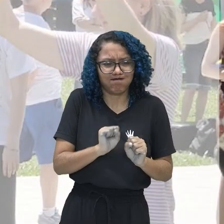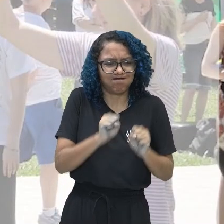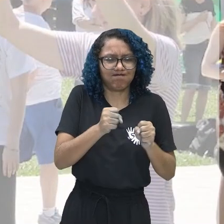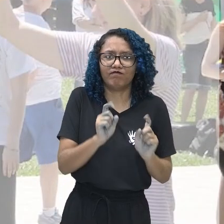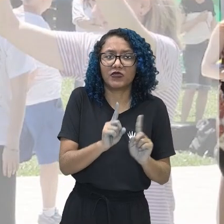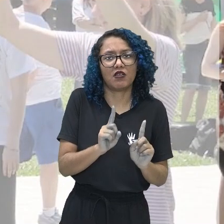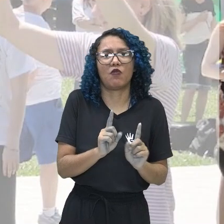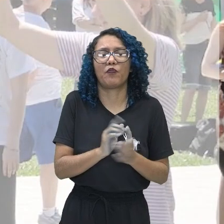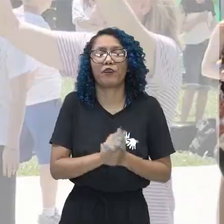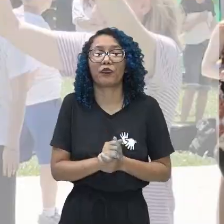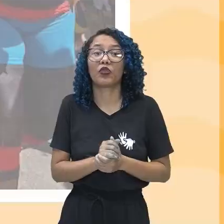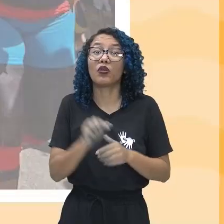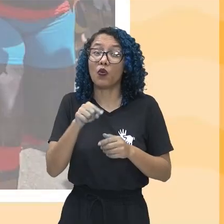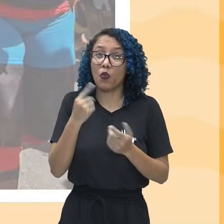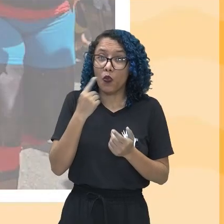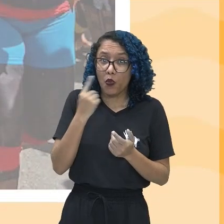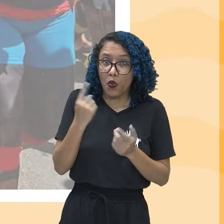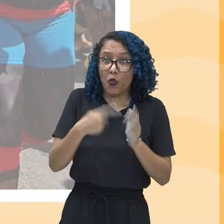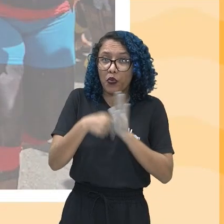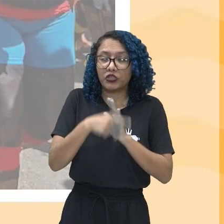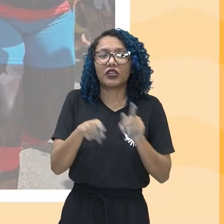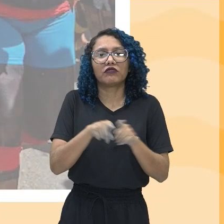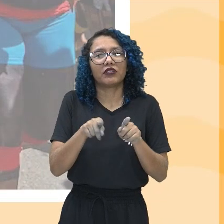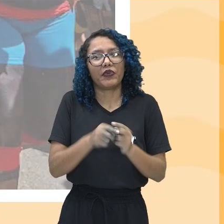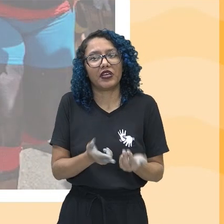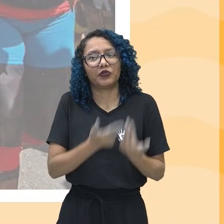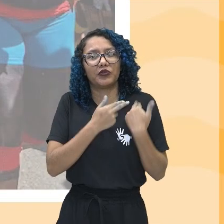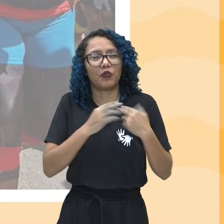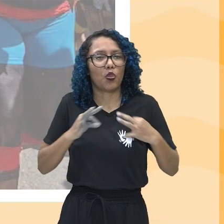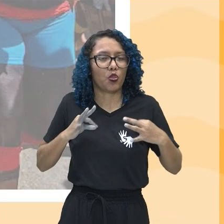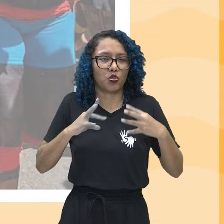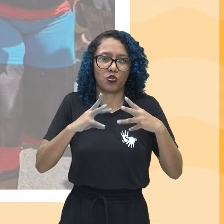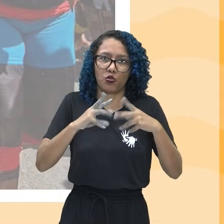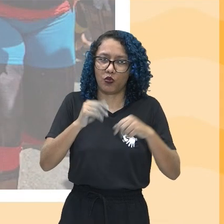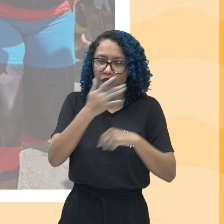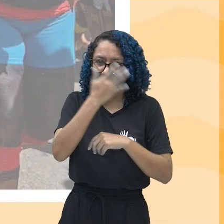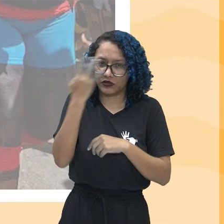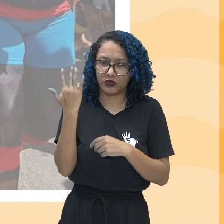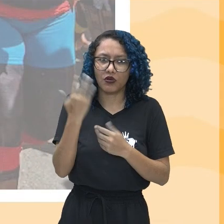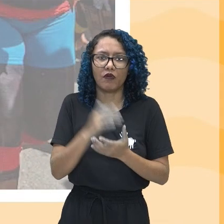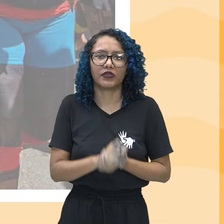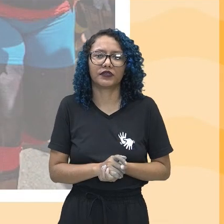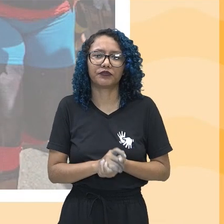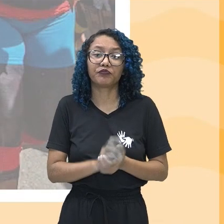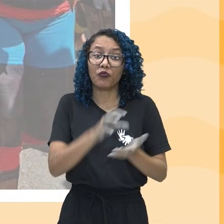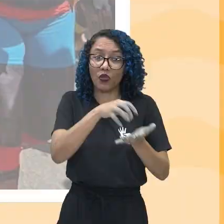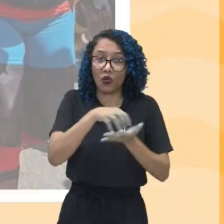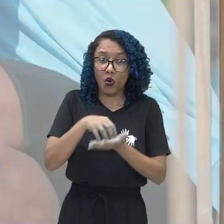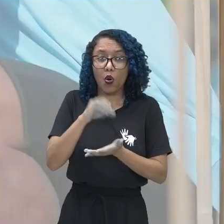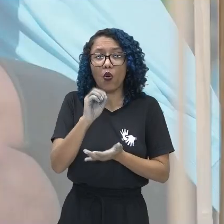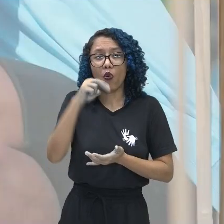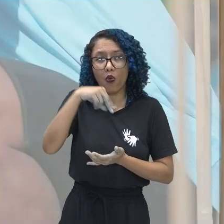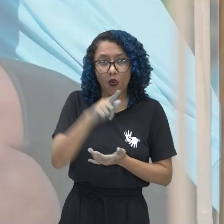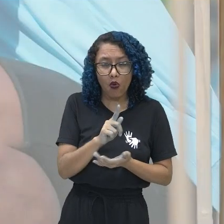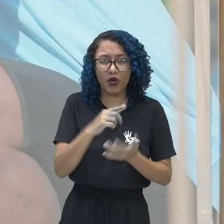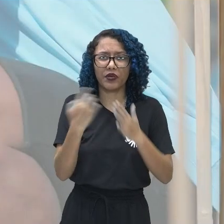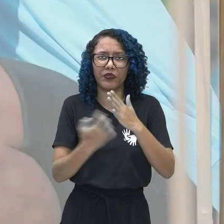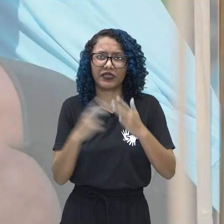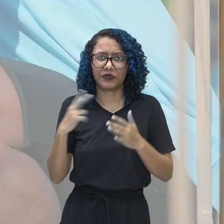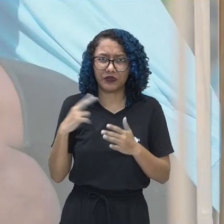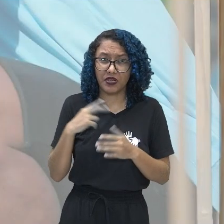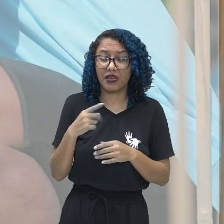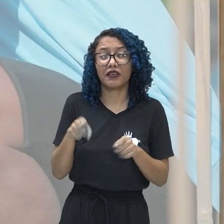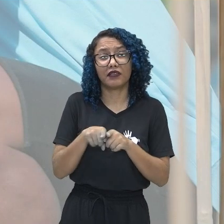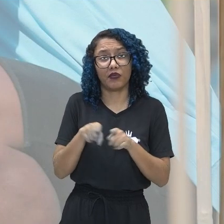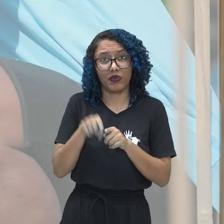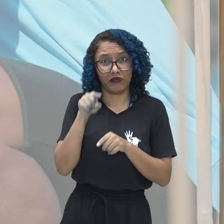Agenda 2030 é uma responsabilidade de todos: ONGs, empresas privadas e você. A sociedade tem um